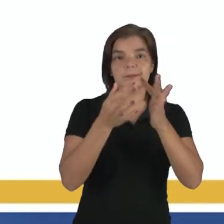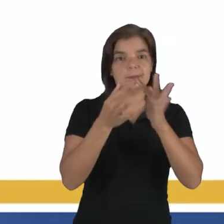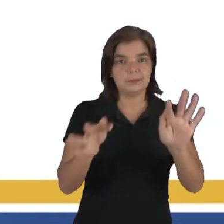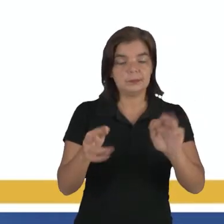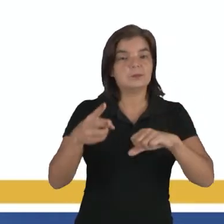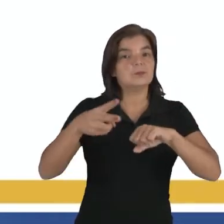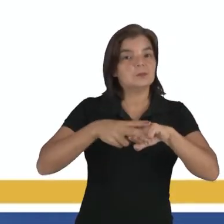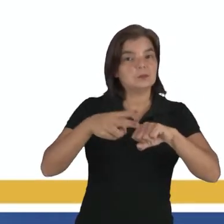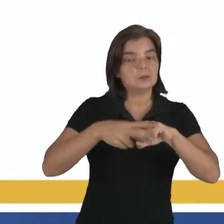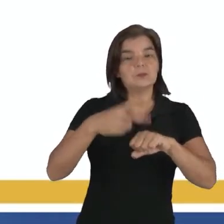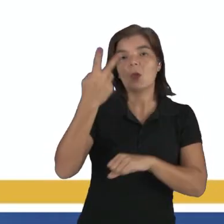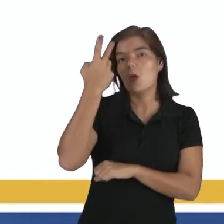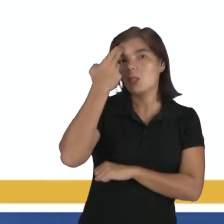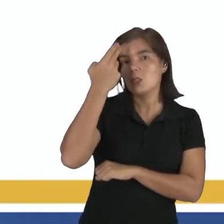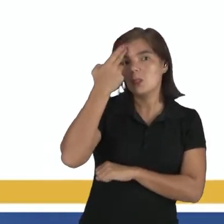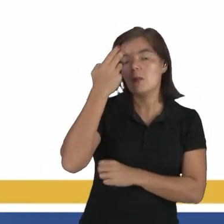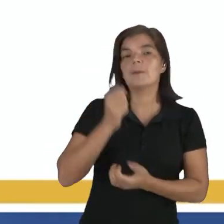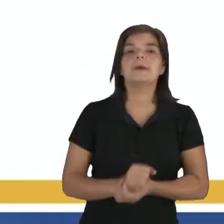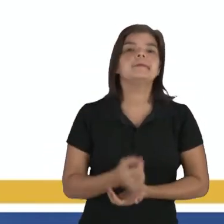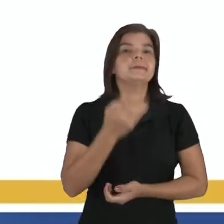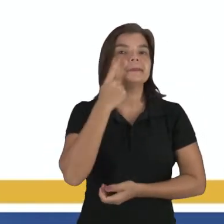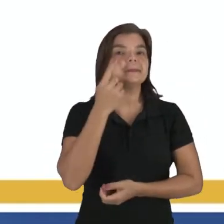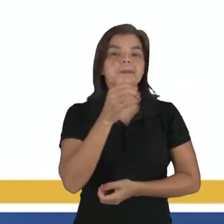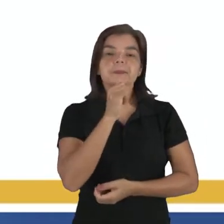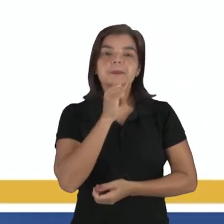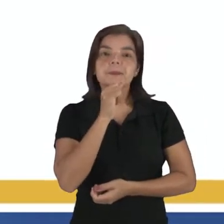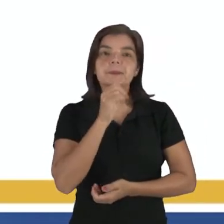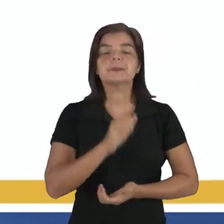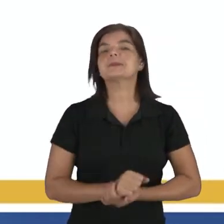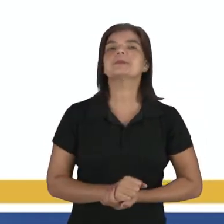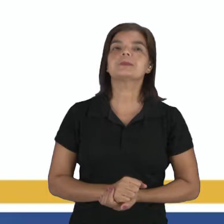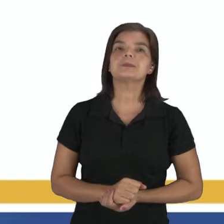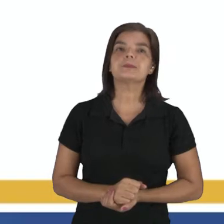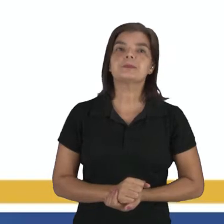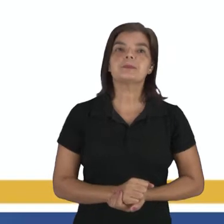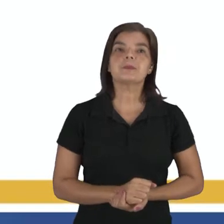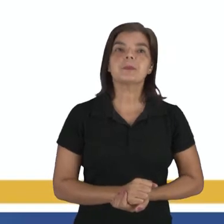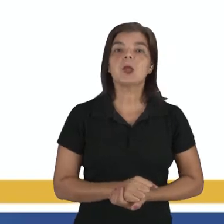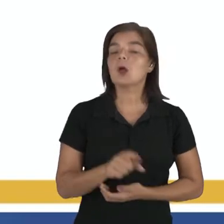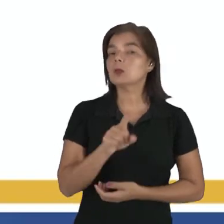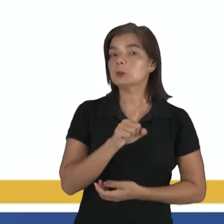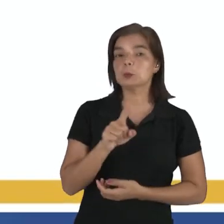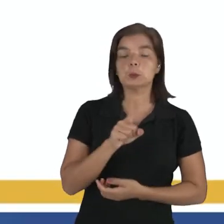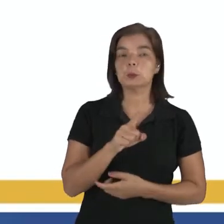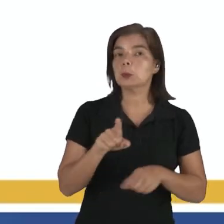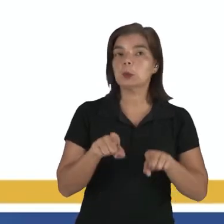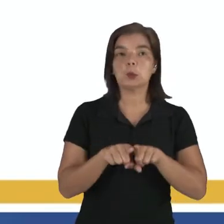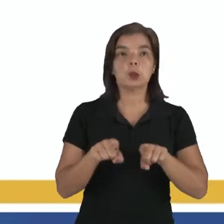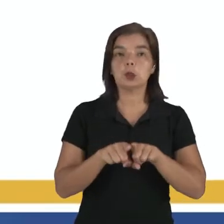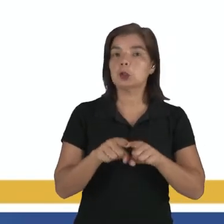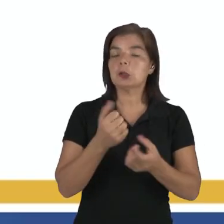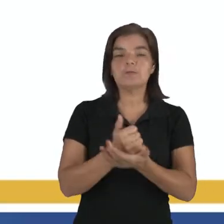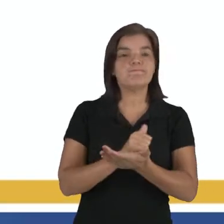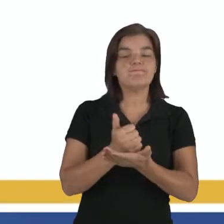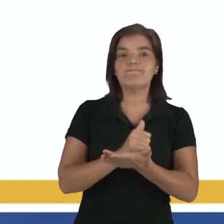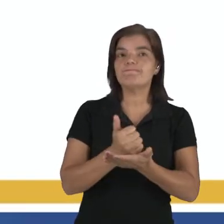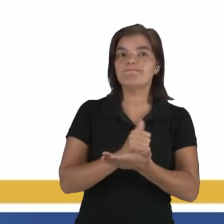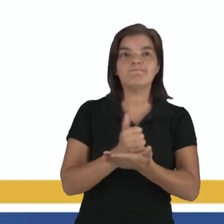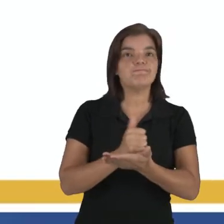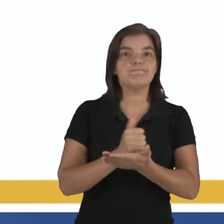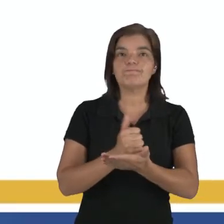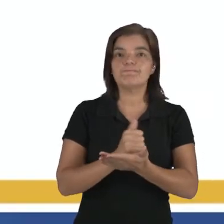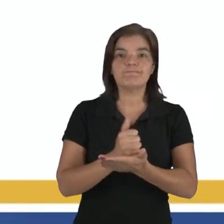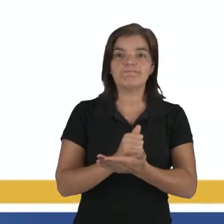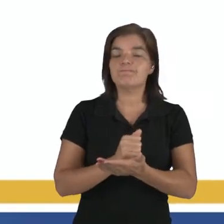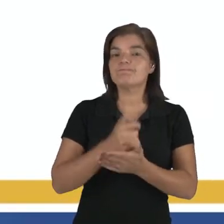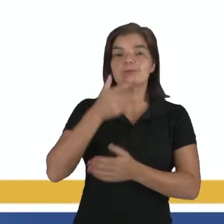frase, o teu verbo vai vir normal. Olha o exemplo. No, I didn't play games yesterday. Não, eu